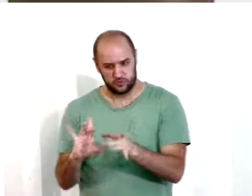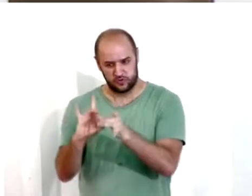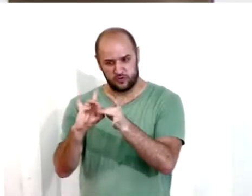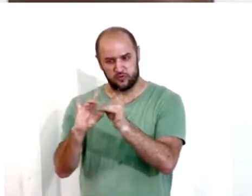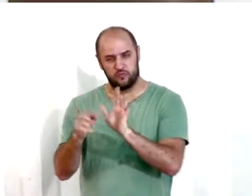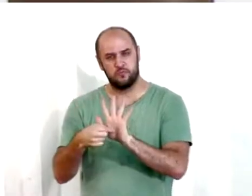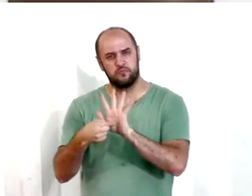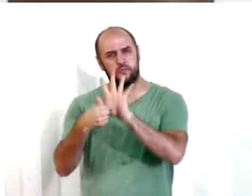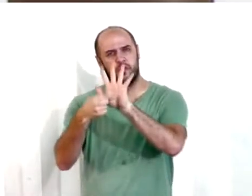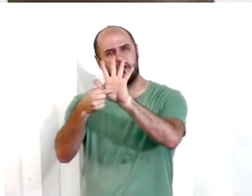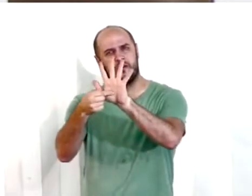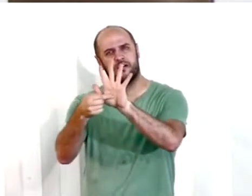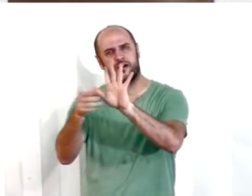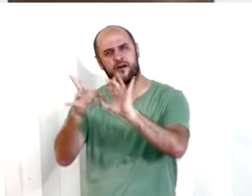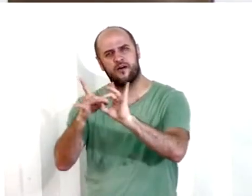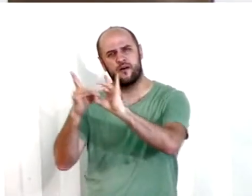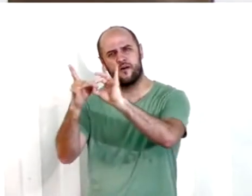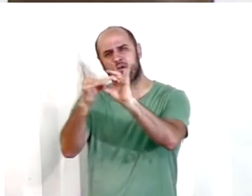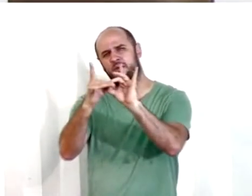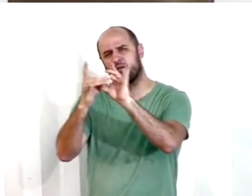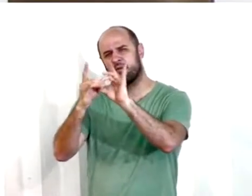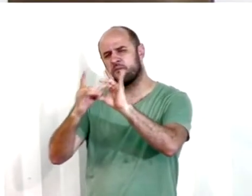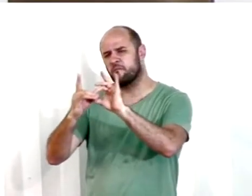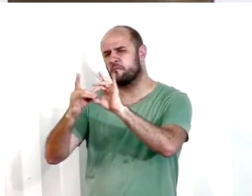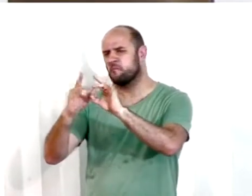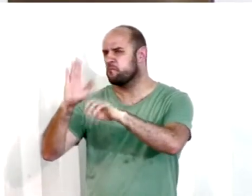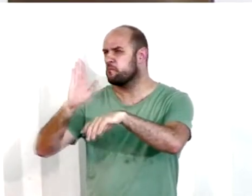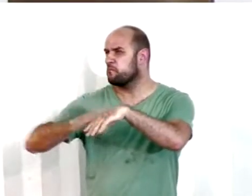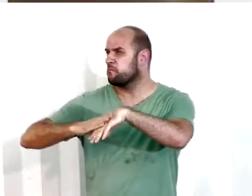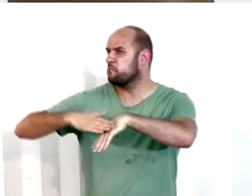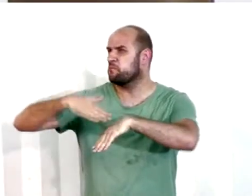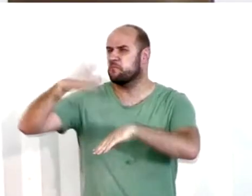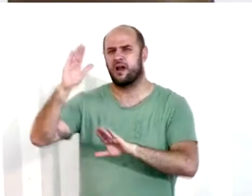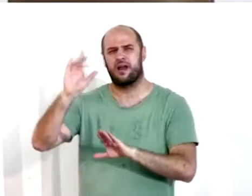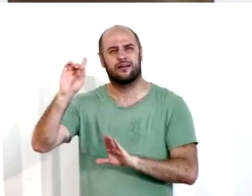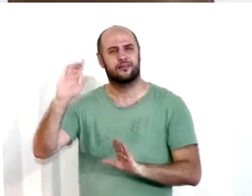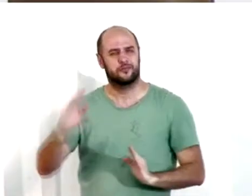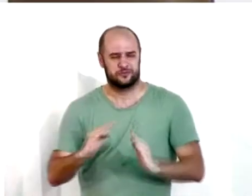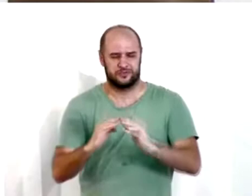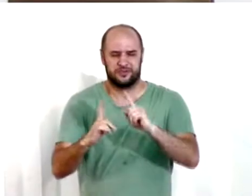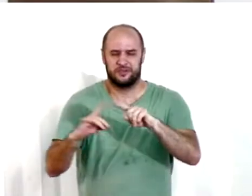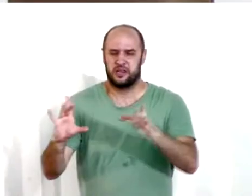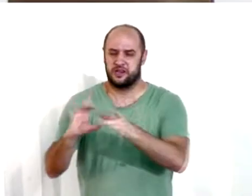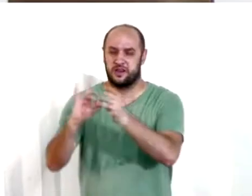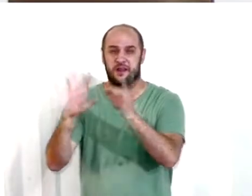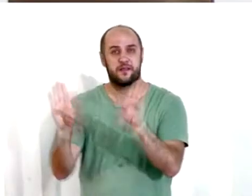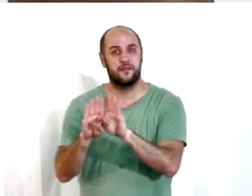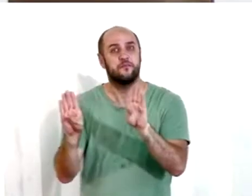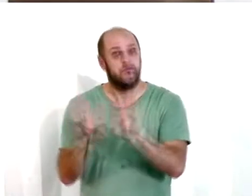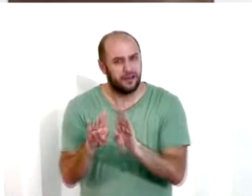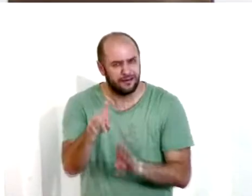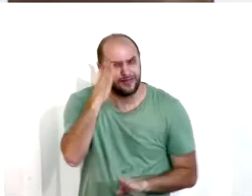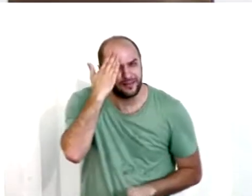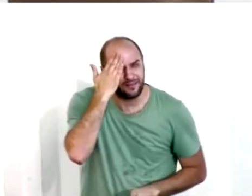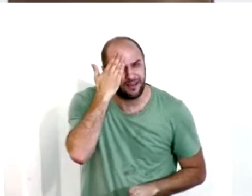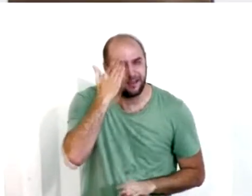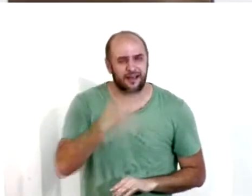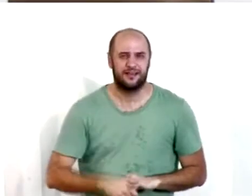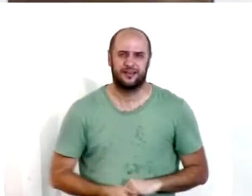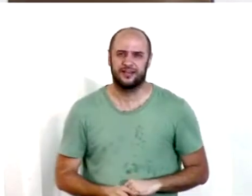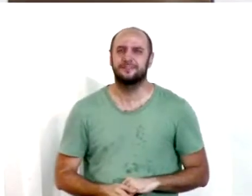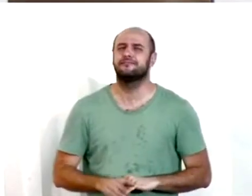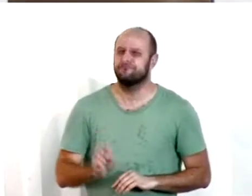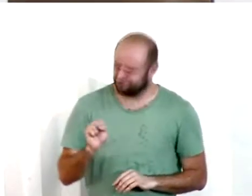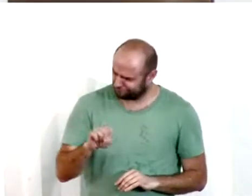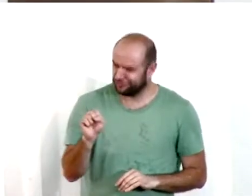uma aliança muito maior que Deus tem com a sua igreja? Sim, o teu